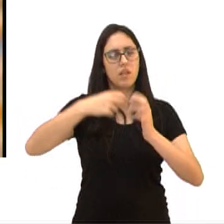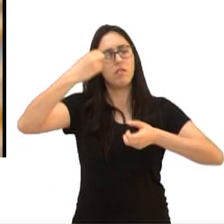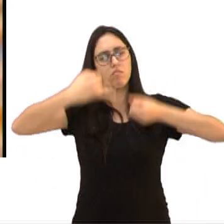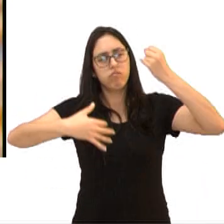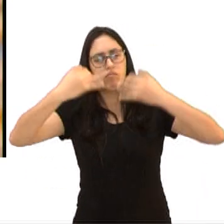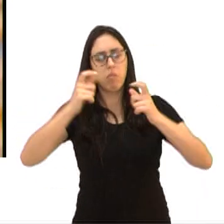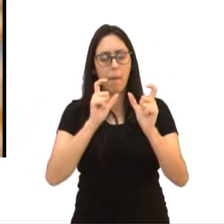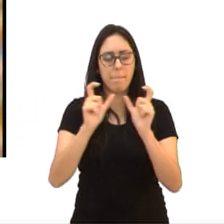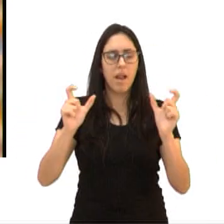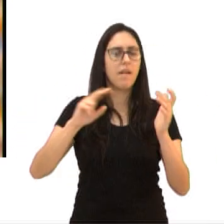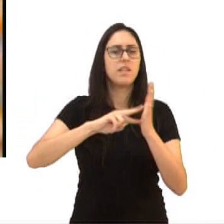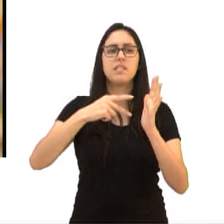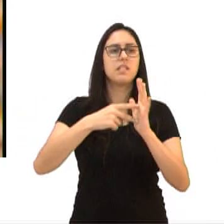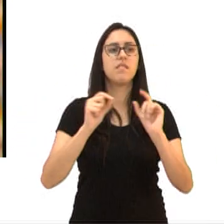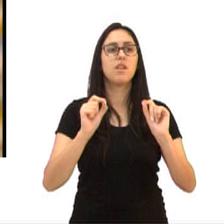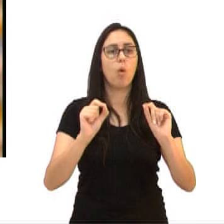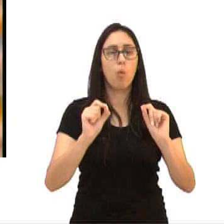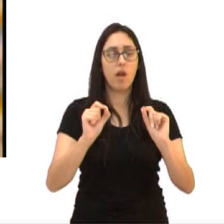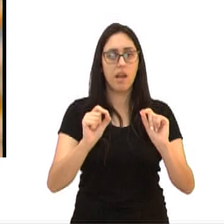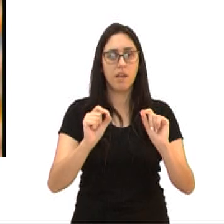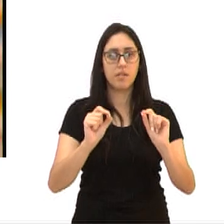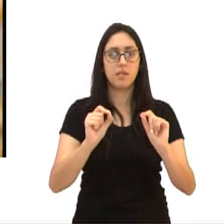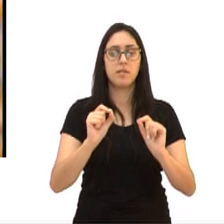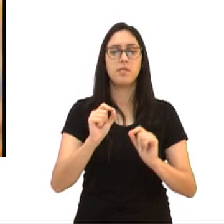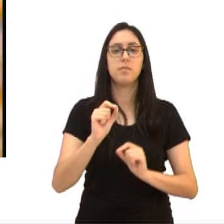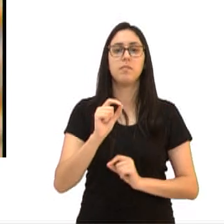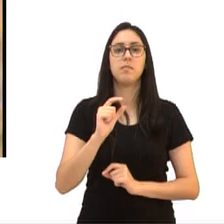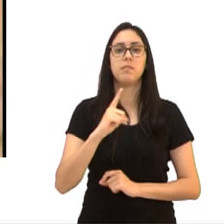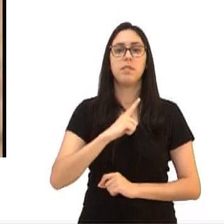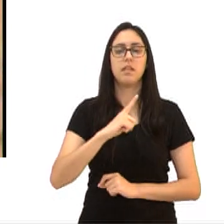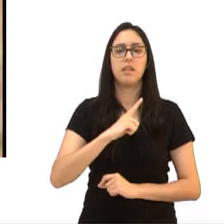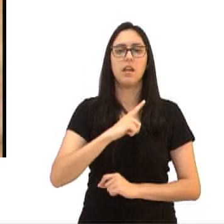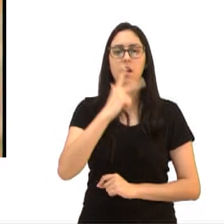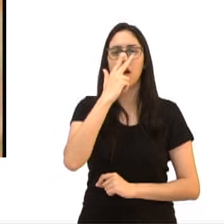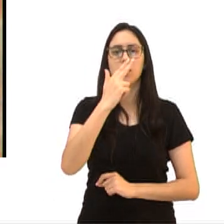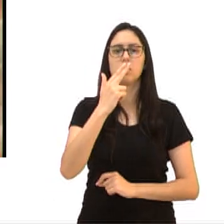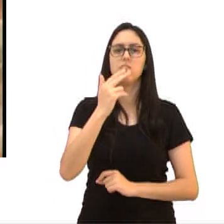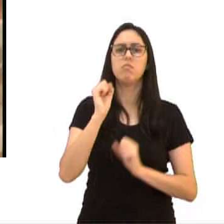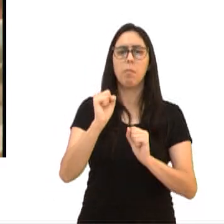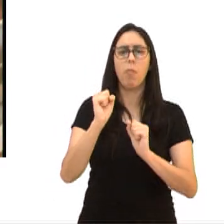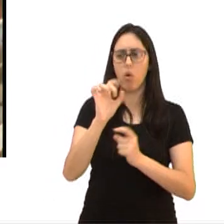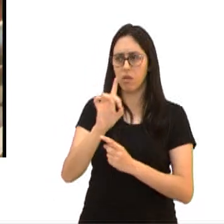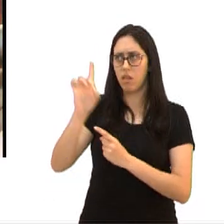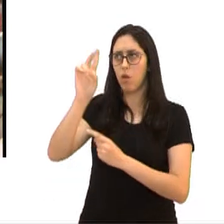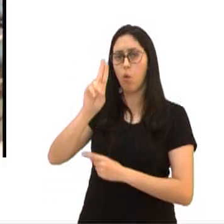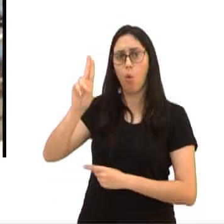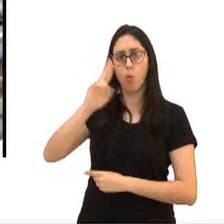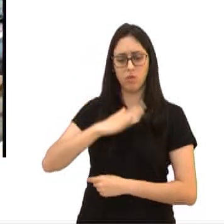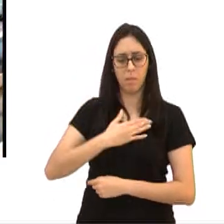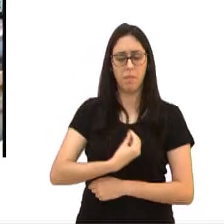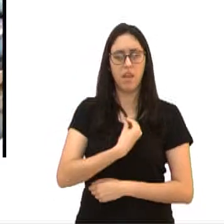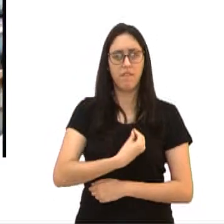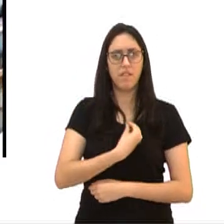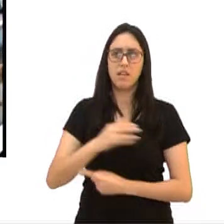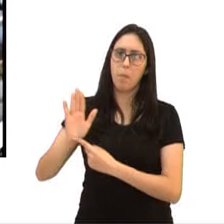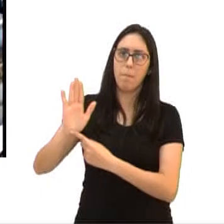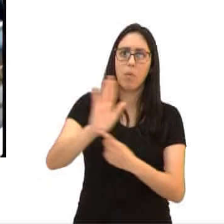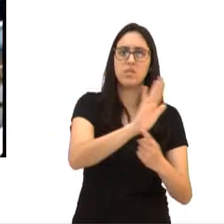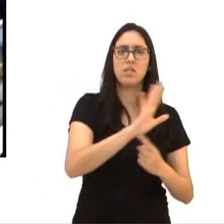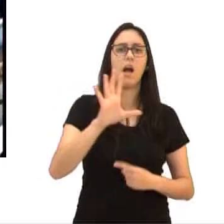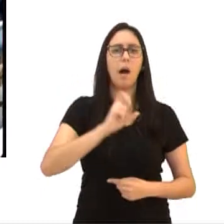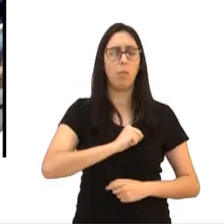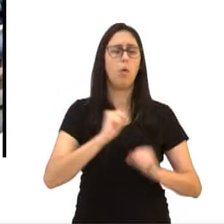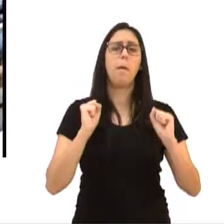Krishna, Deus, me ocupe em seu serviço. Krishna, me permita ser um instrumento de seu amor. Nós aprendemos que